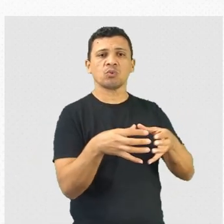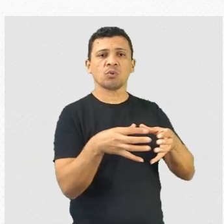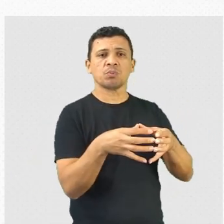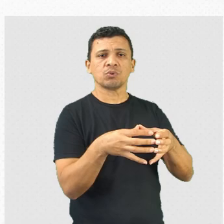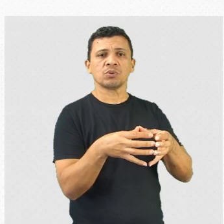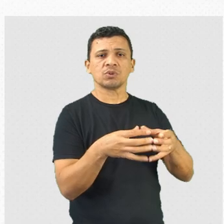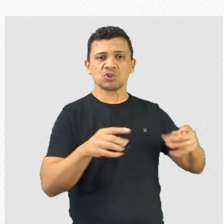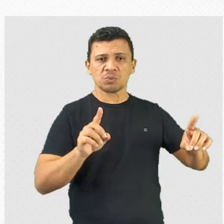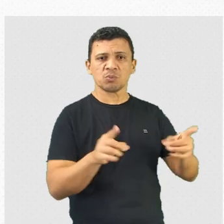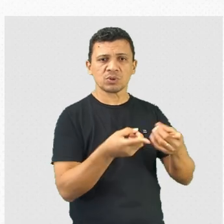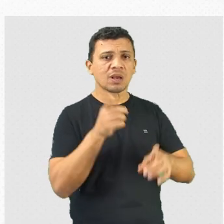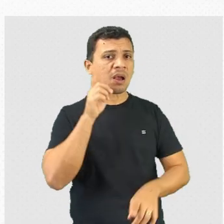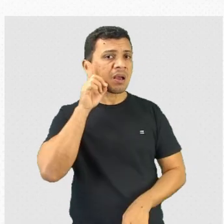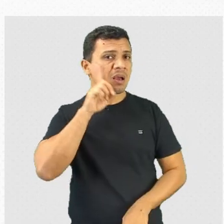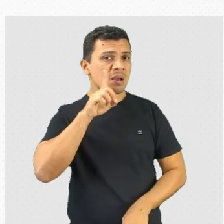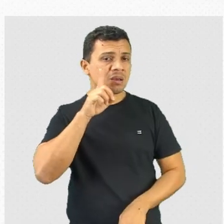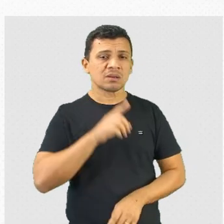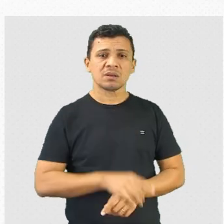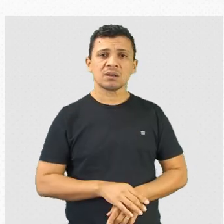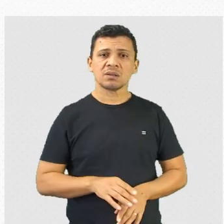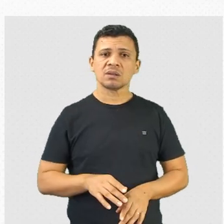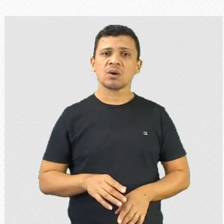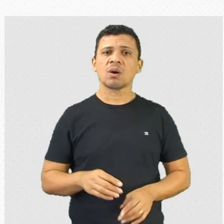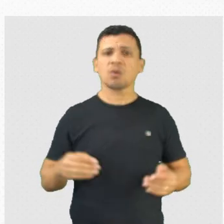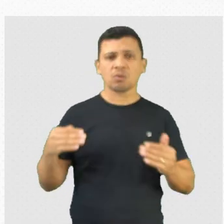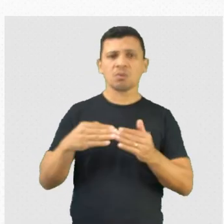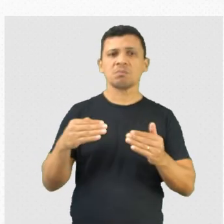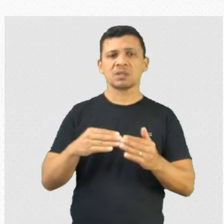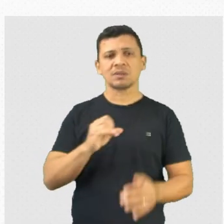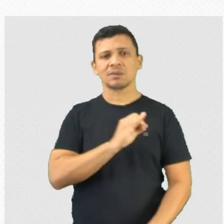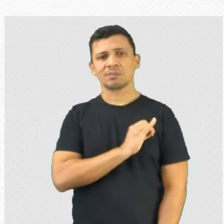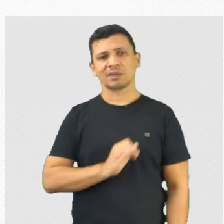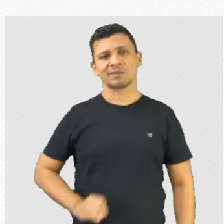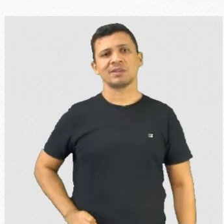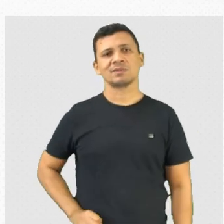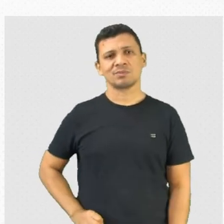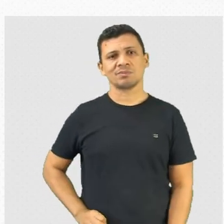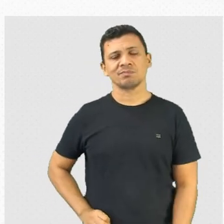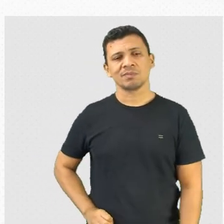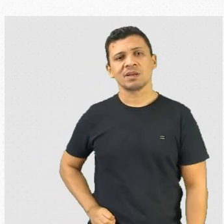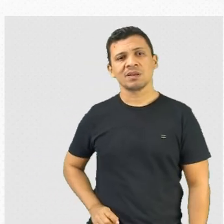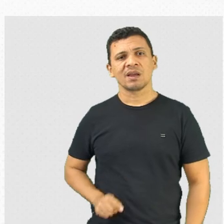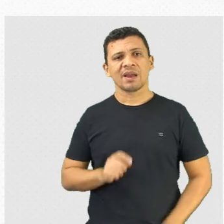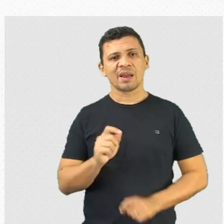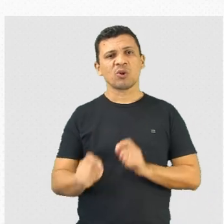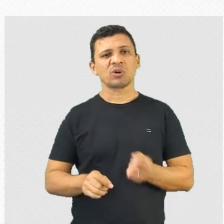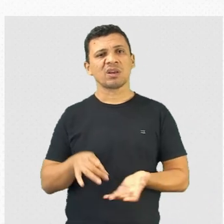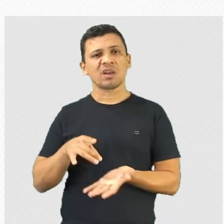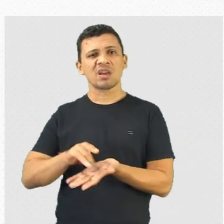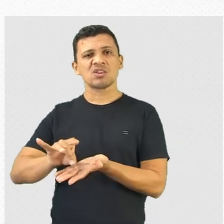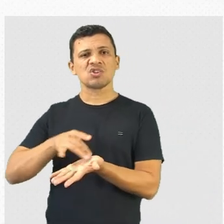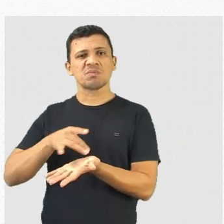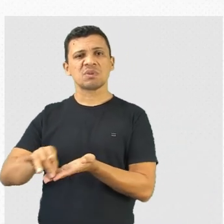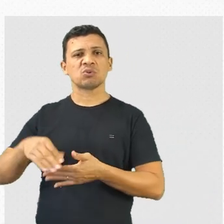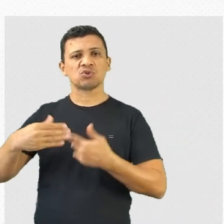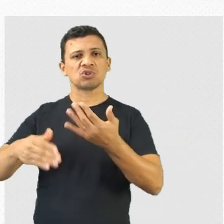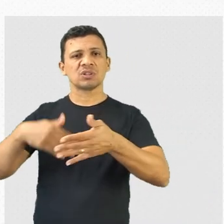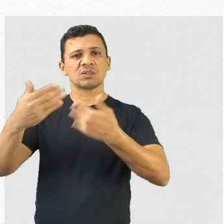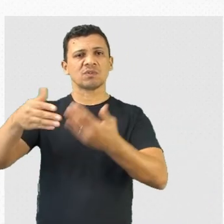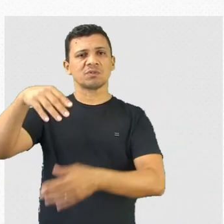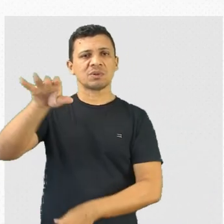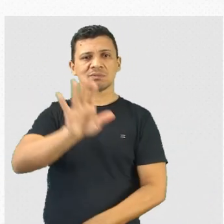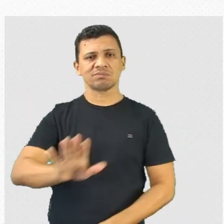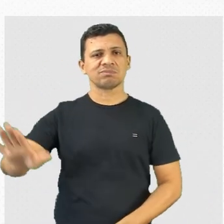uma representação do imperialismo. E naquele momento o imperialismo era um dos grandes inimigos do desenvolvimento nacional, por